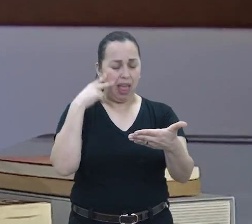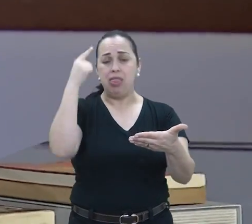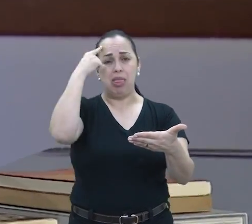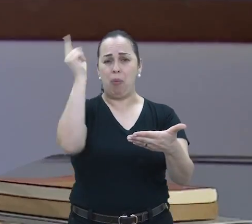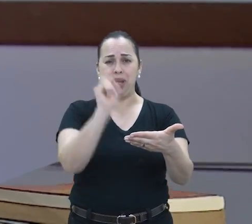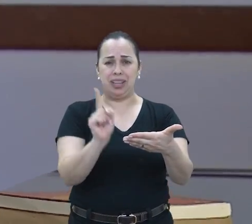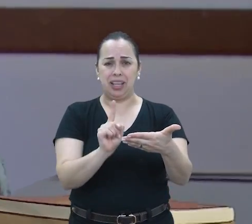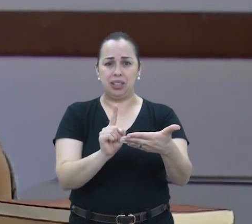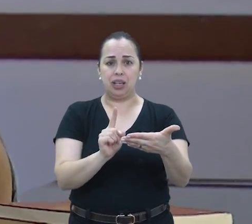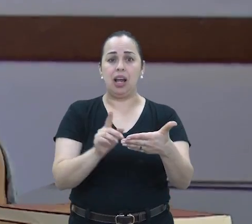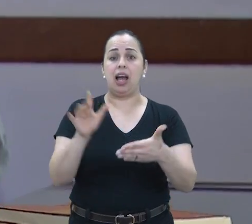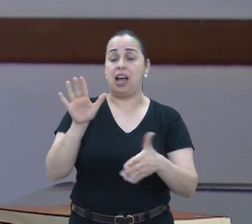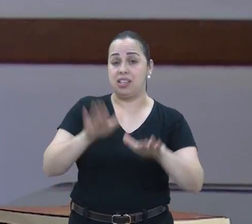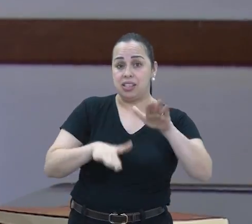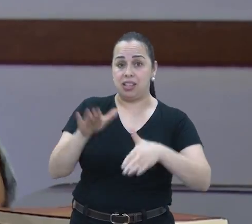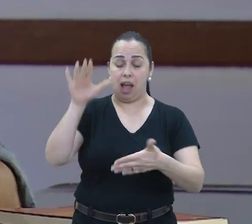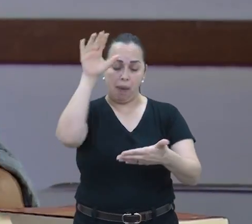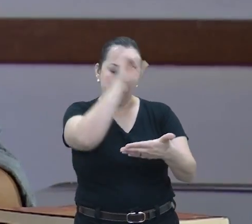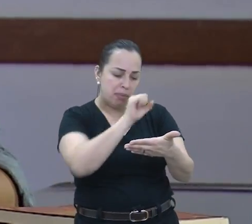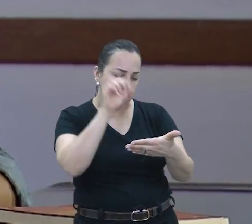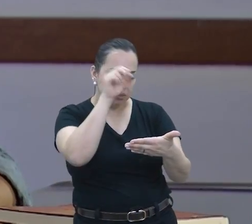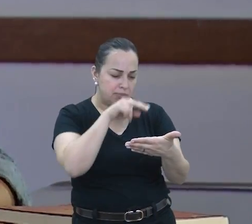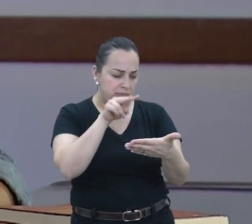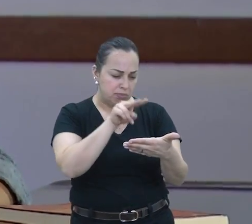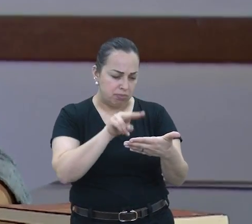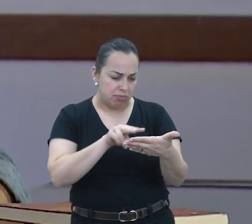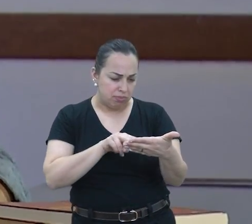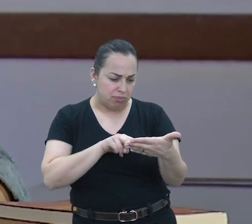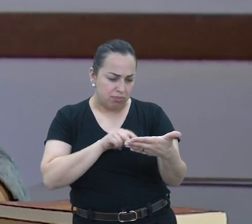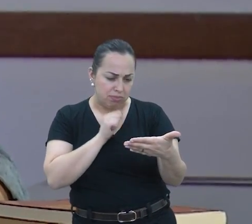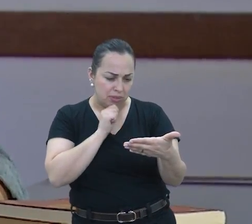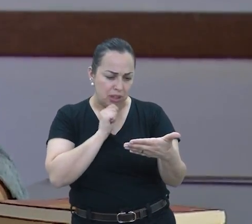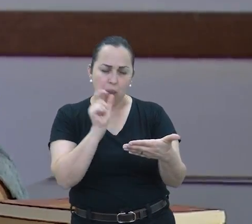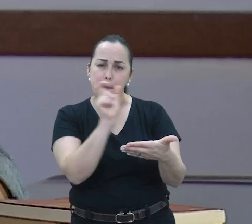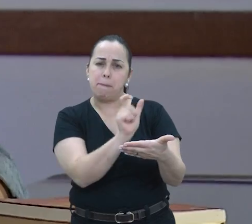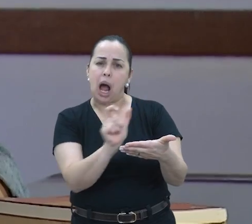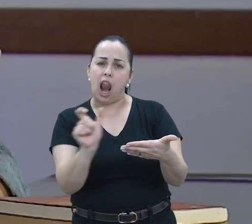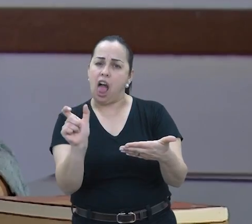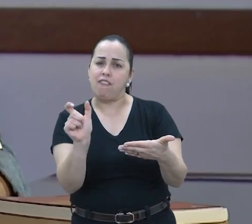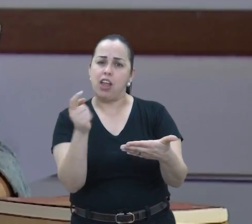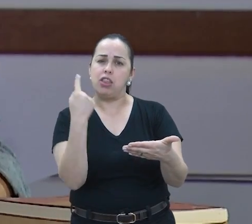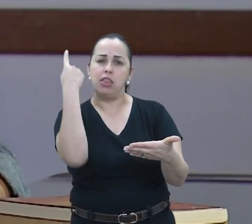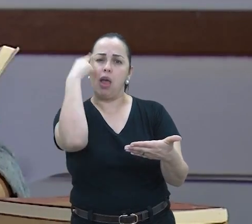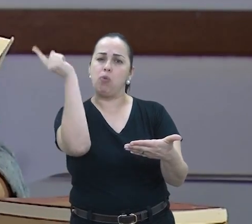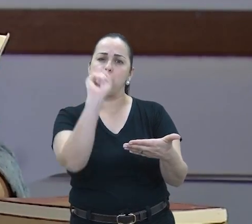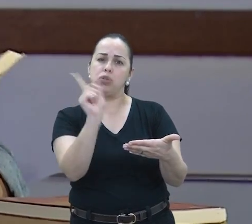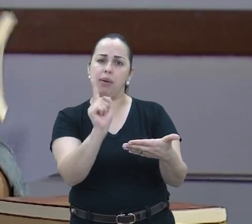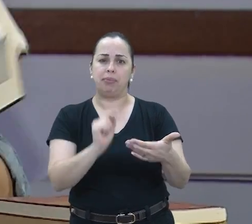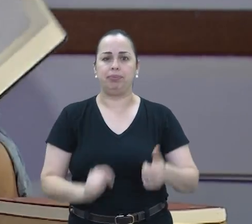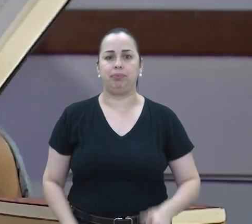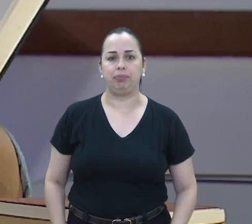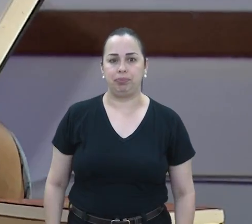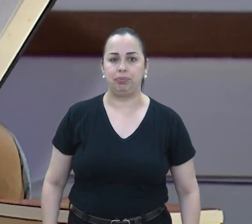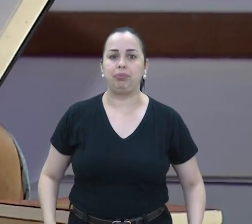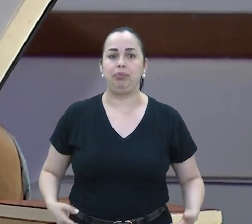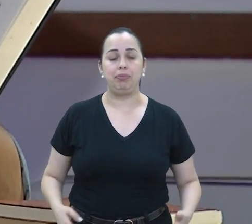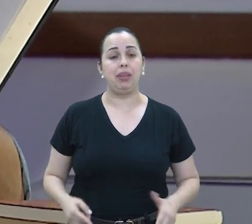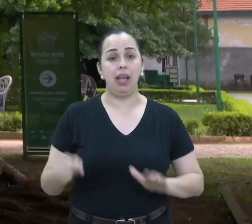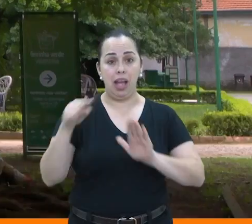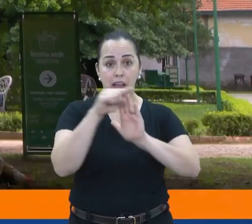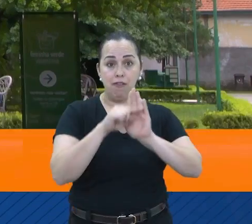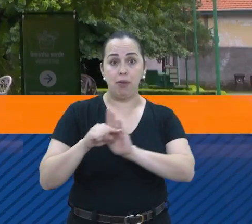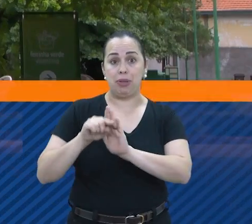como tentar aprender, ler um livro, por exemplo, sem nem mesmo conhecer as palavras que estão